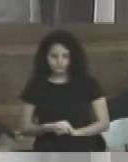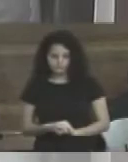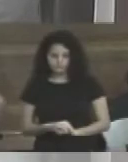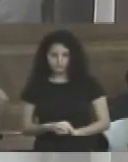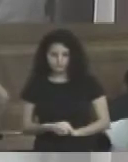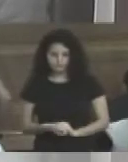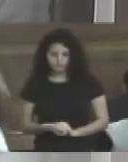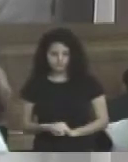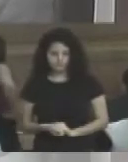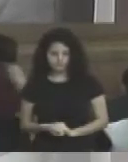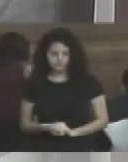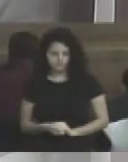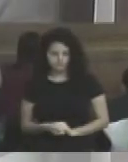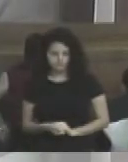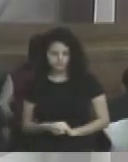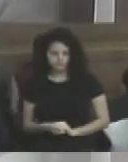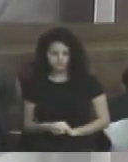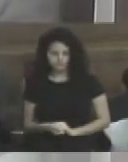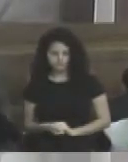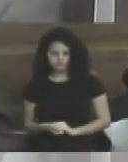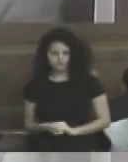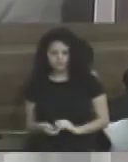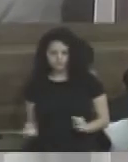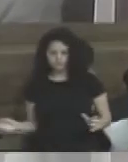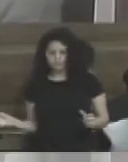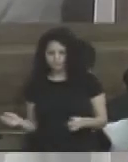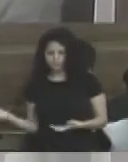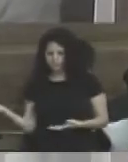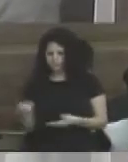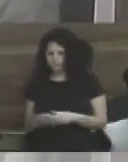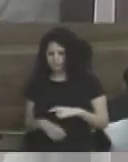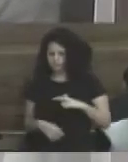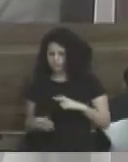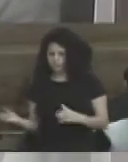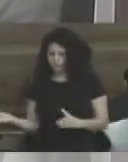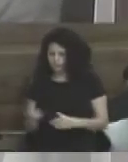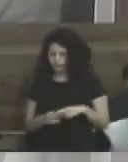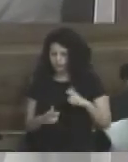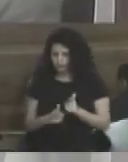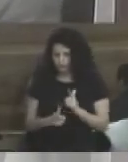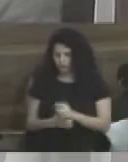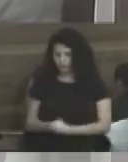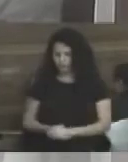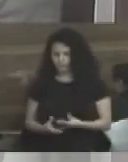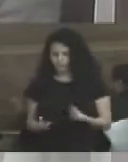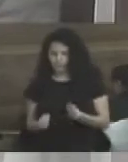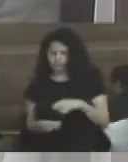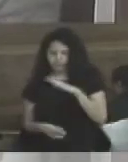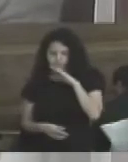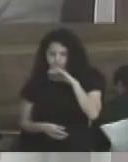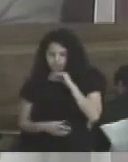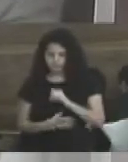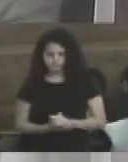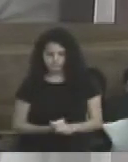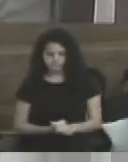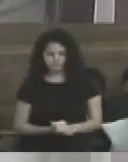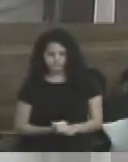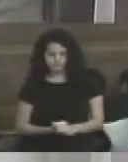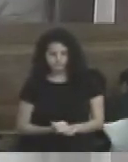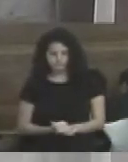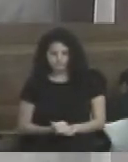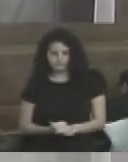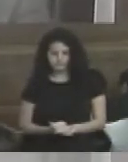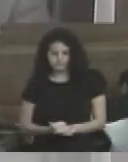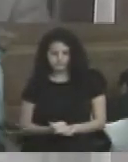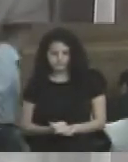No Manguinho, apreenderam uma pistola calibre 9mm, farta quantidade de droga, e na ação, o elemento foi visitar